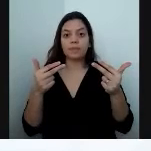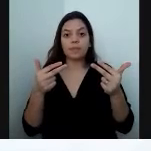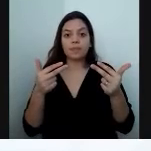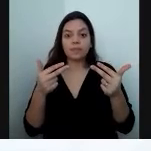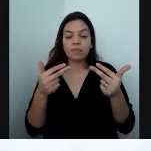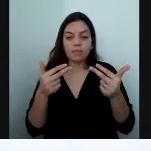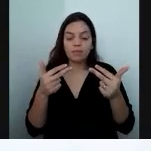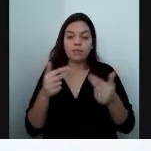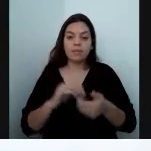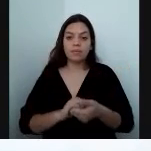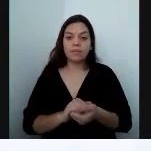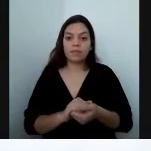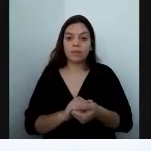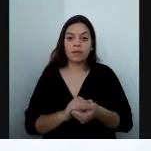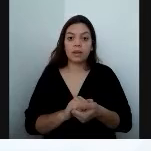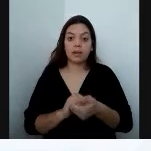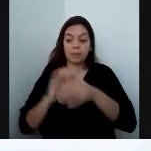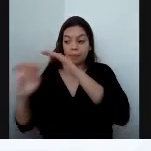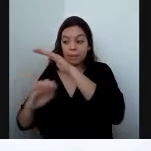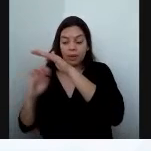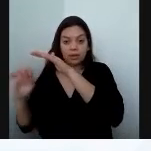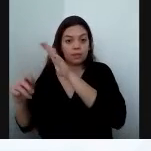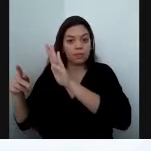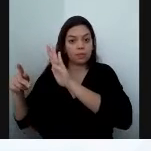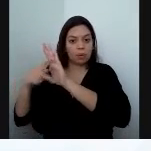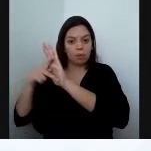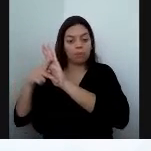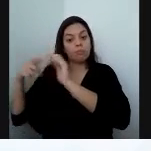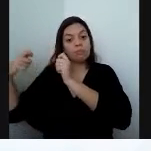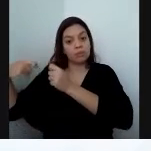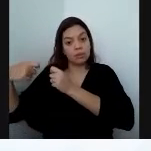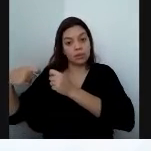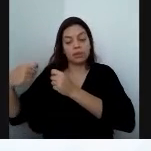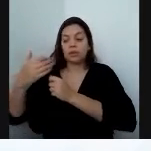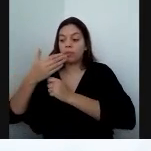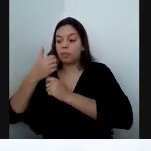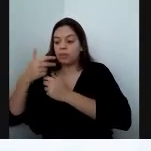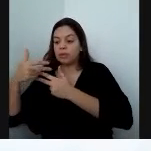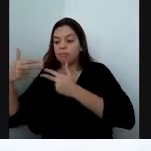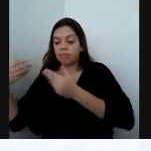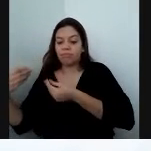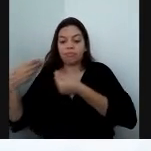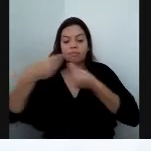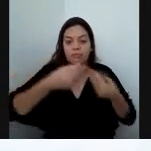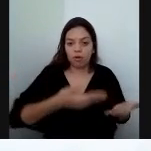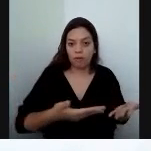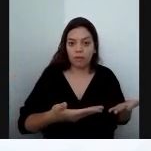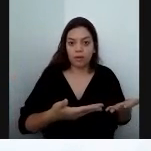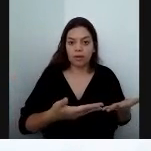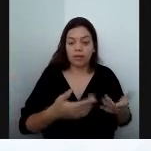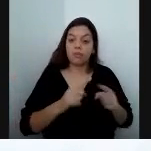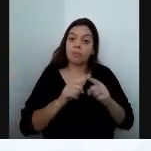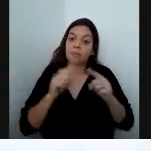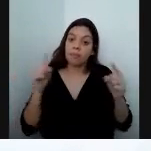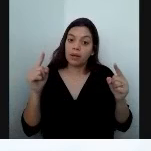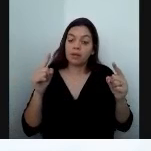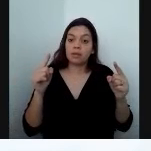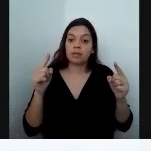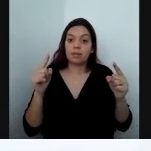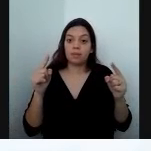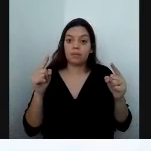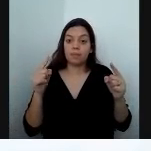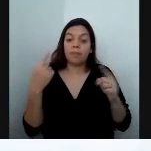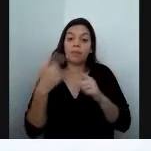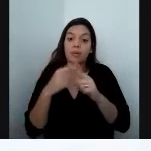os trabalhadores. Eles já não dão mais essa refeição. E para muitos trabalhadores, essa refeição ela era muito importante. Tem gente que ganha